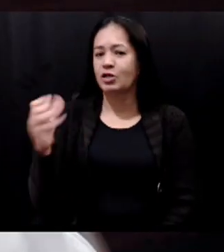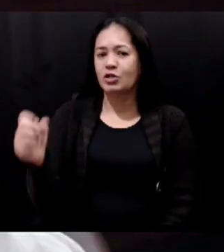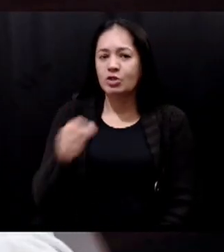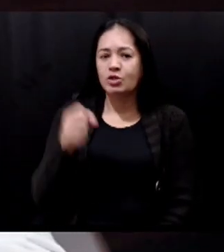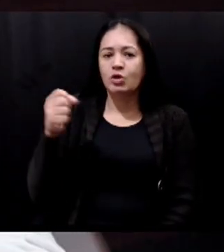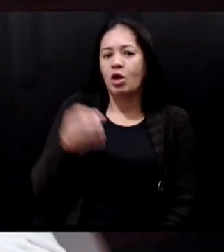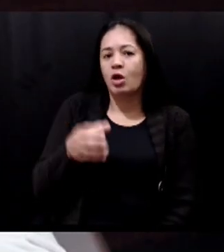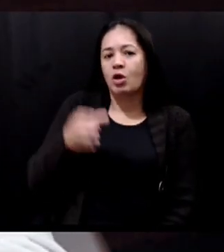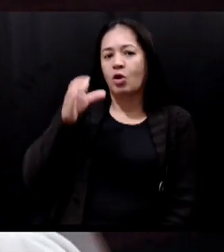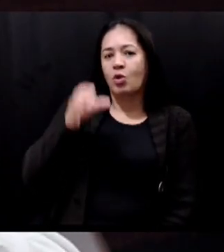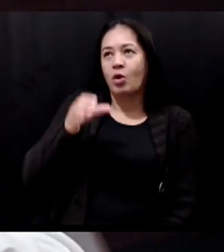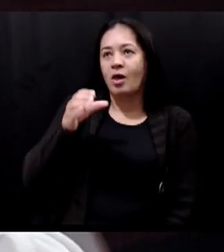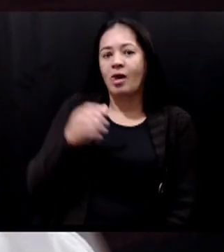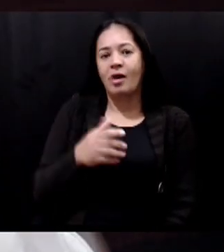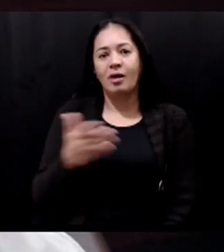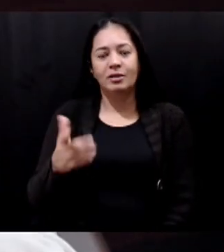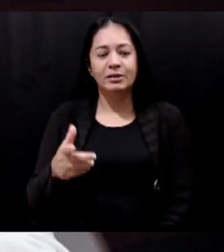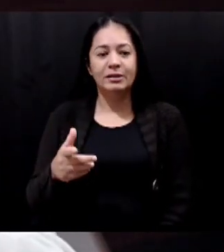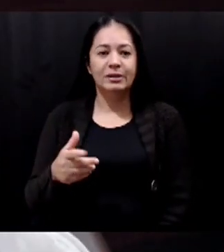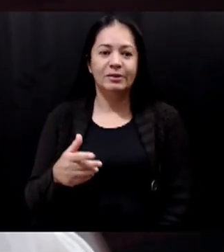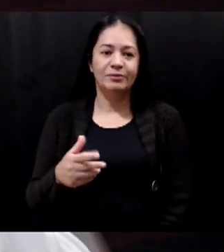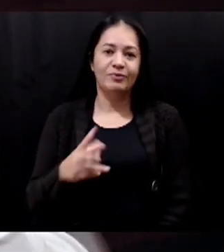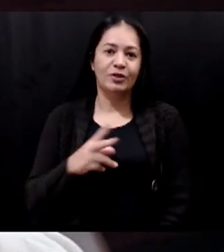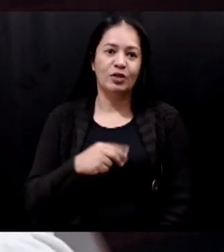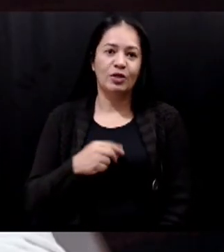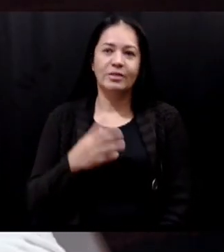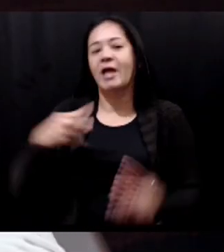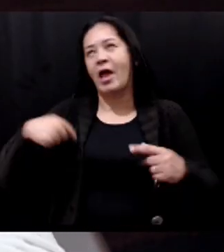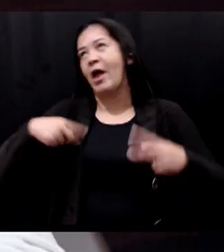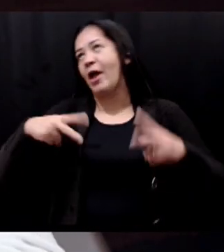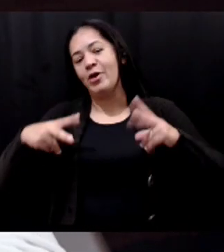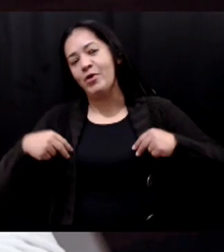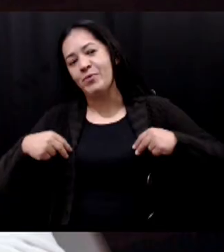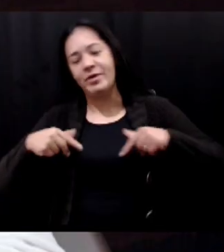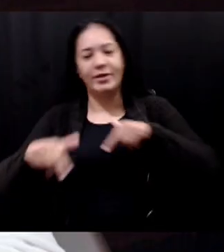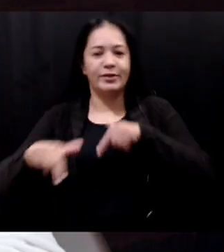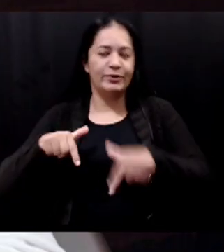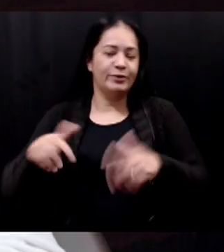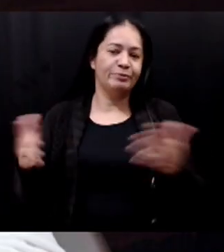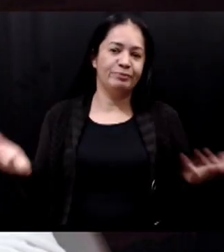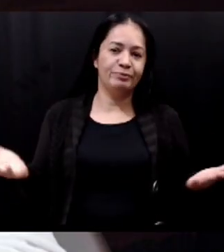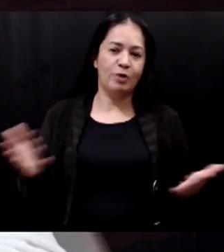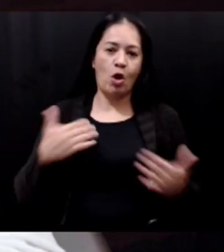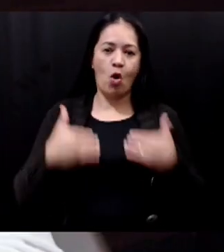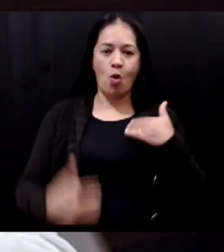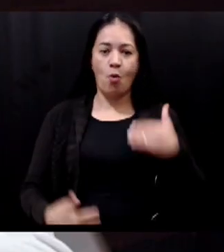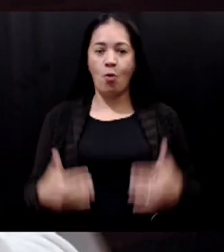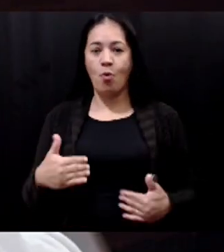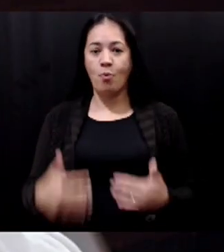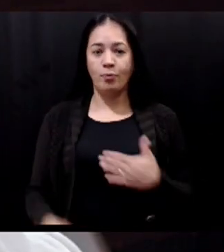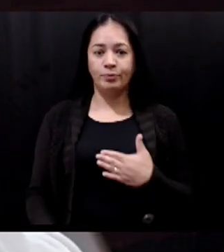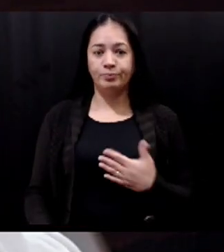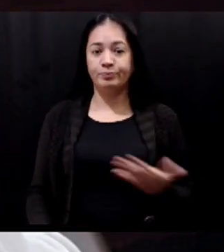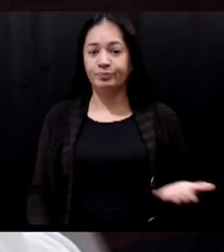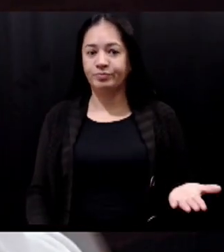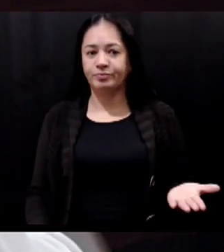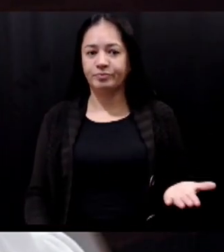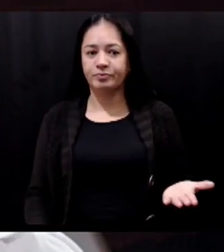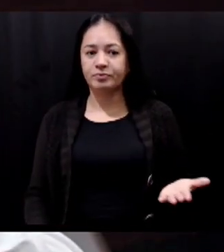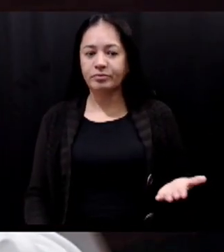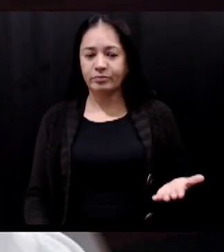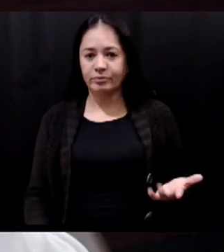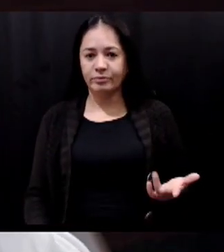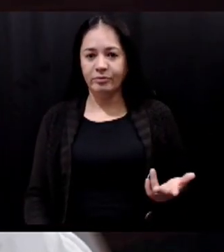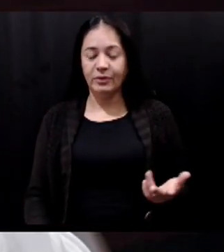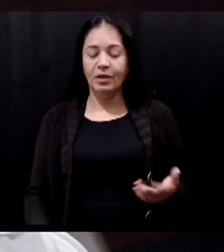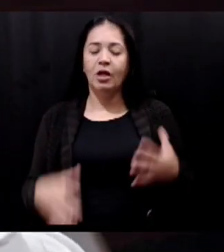final de semana ele de repente fala assim, nossa, eu mereço, né, eu trabalhei, o meu corpo tal, e aí ele dá aquela descarregada, e aí